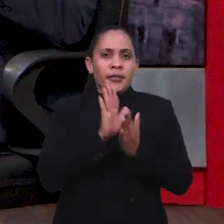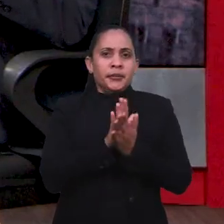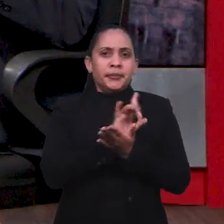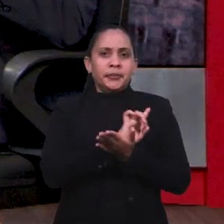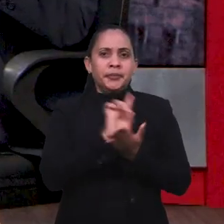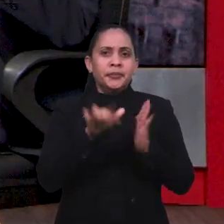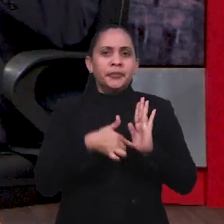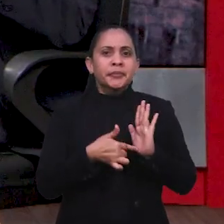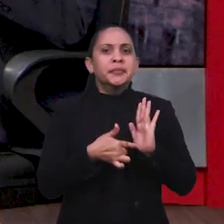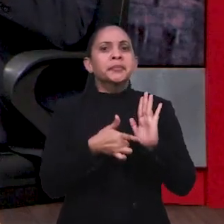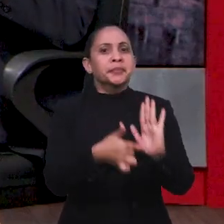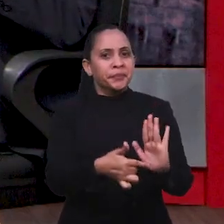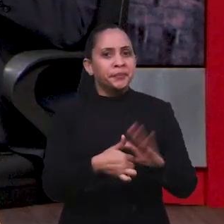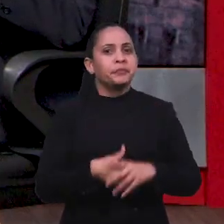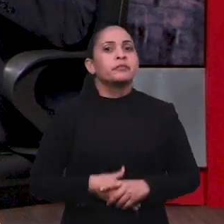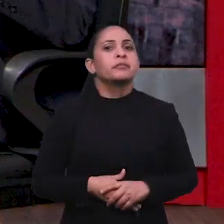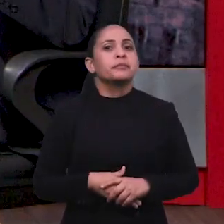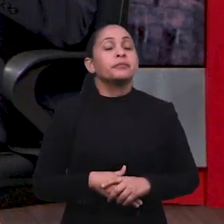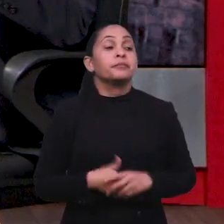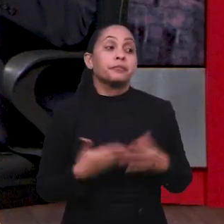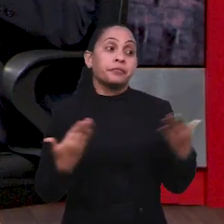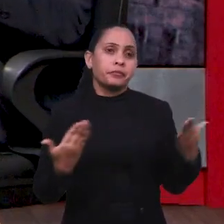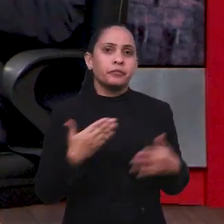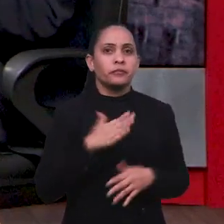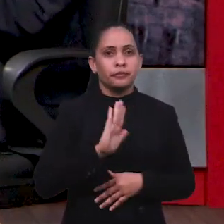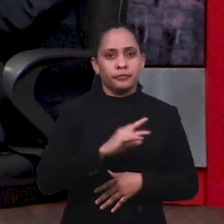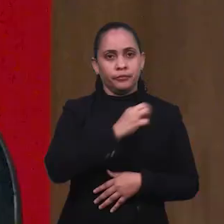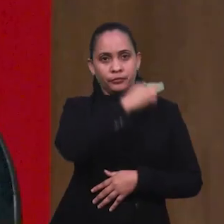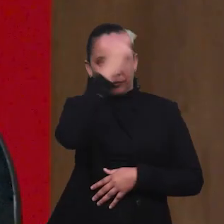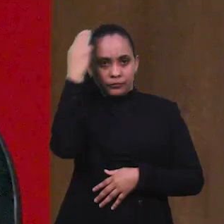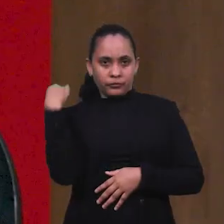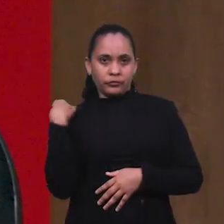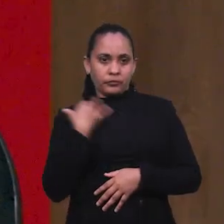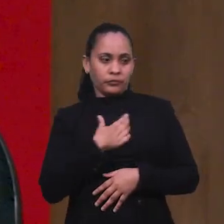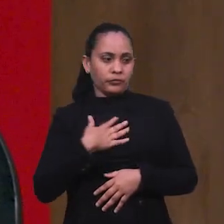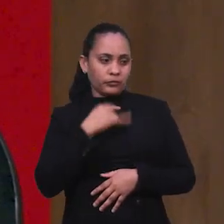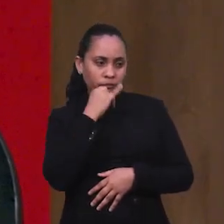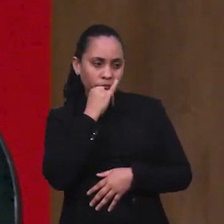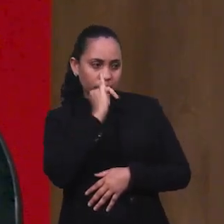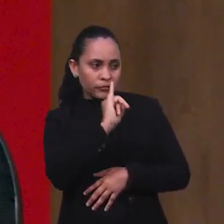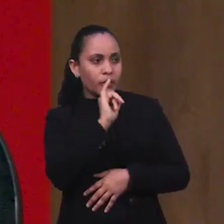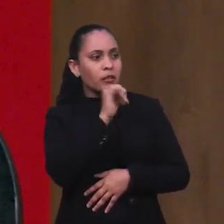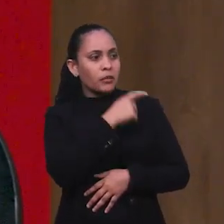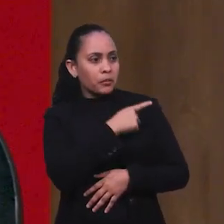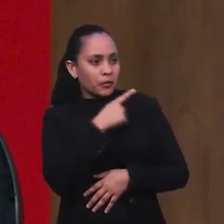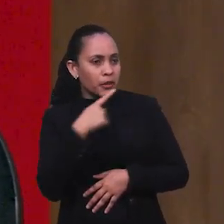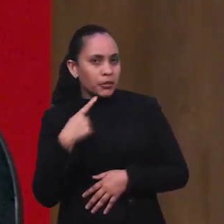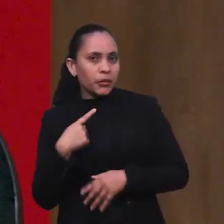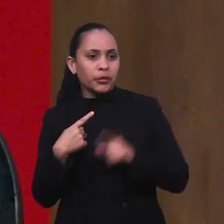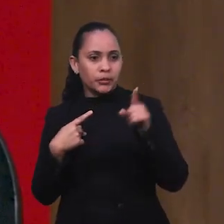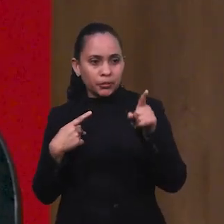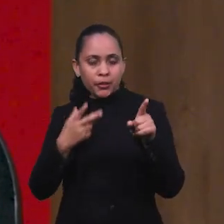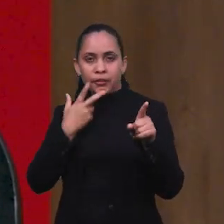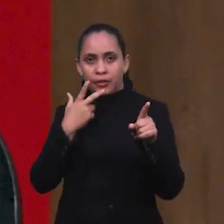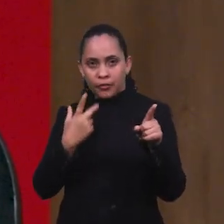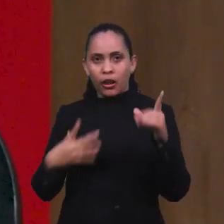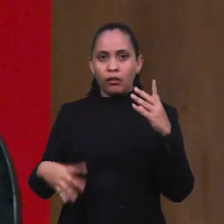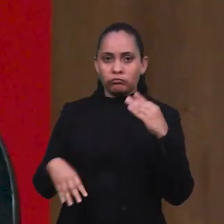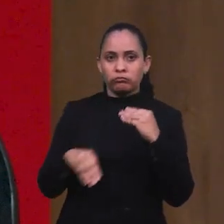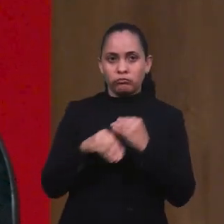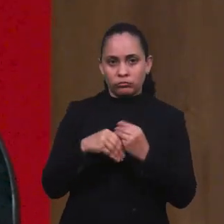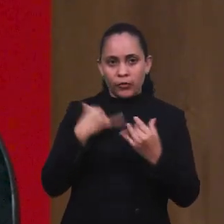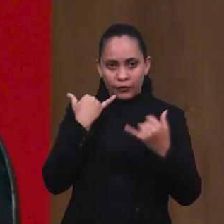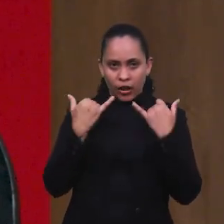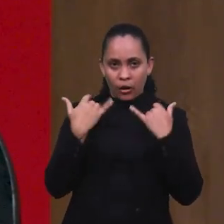da palavra de Deus, da Bíblia. Com relação a Maria, eu gostaria de ler, possivelmente o pastor Serlon vai fazer